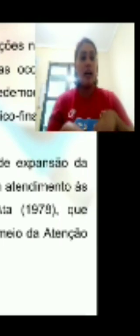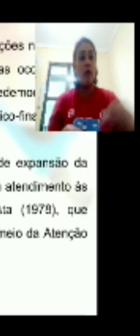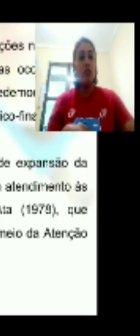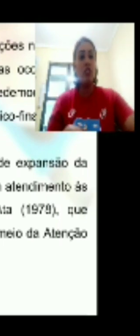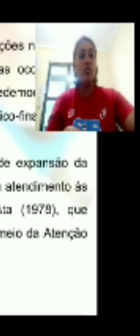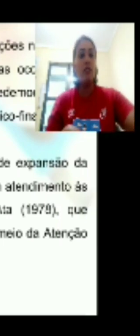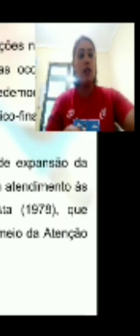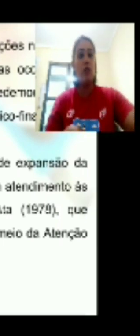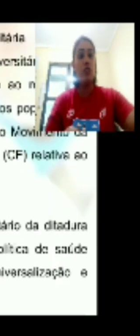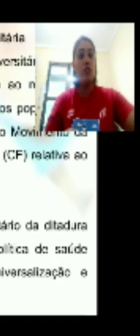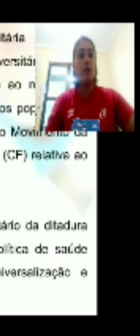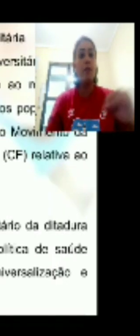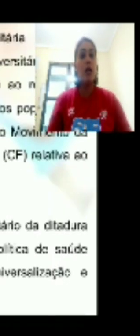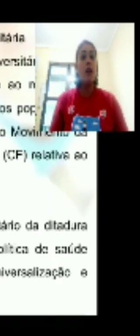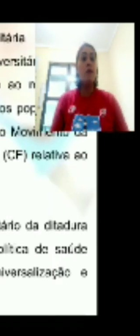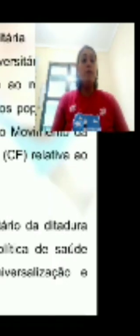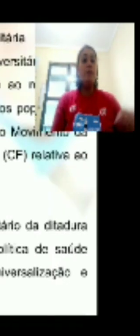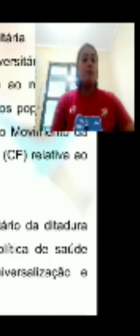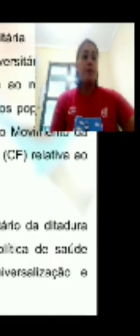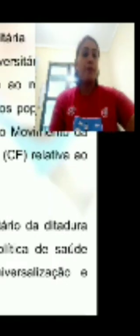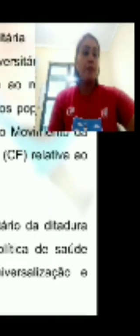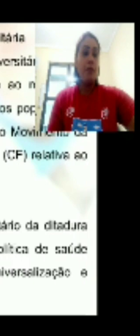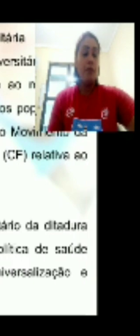gente chegar onde a gente está hoje.